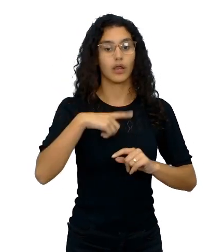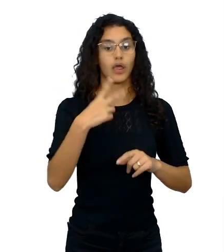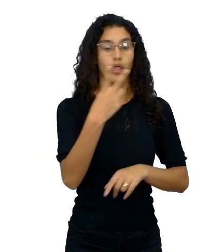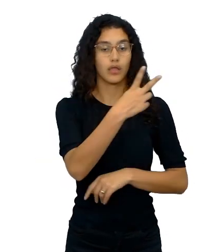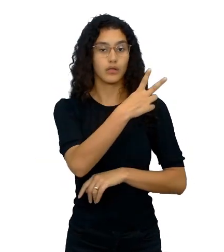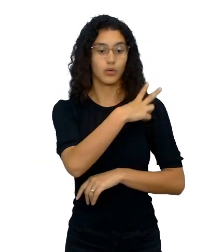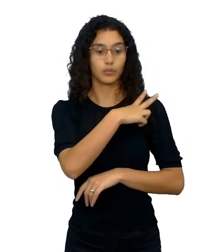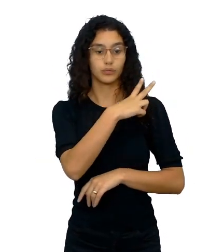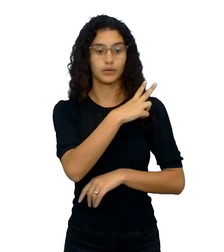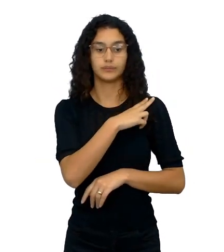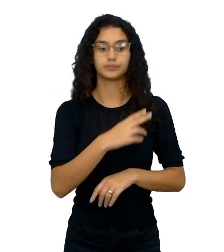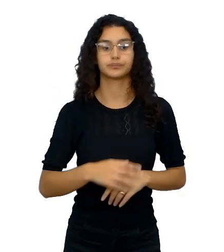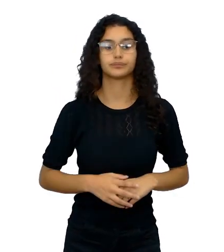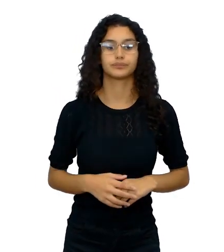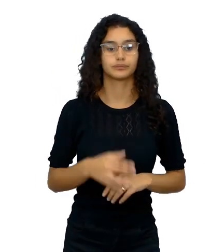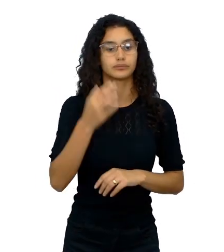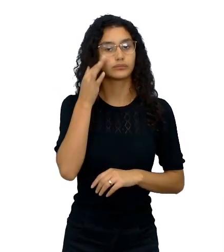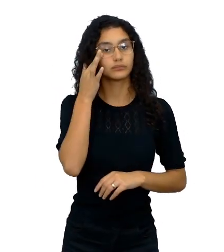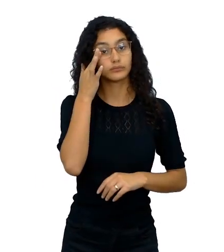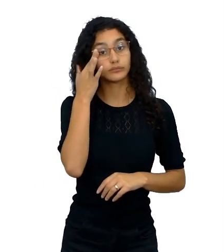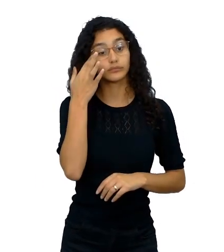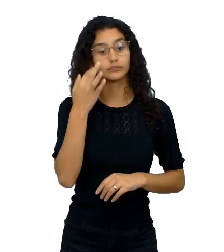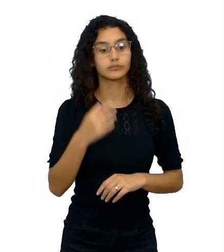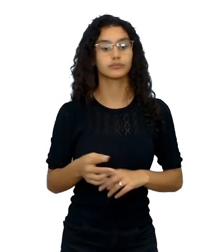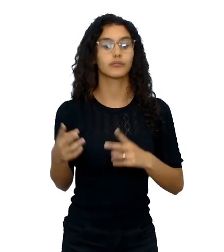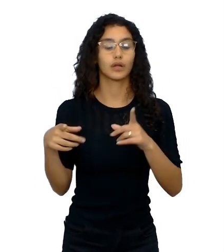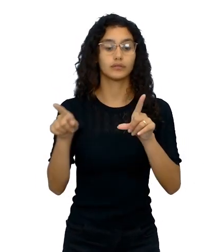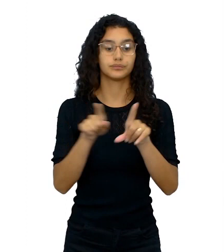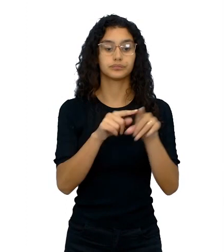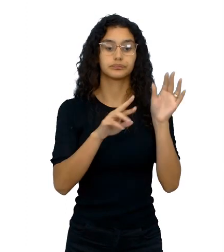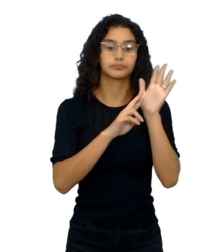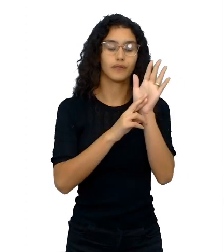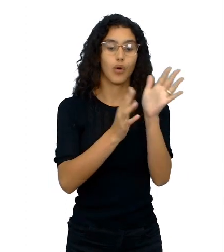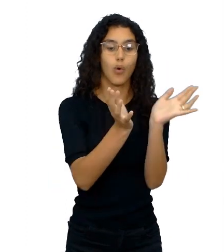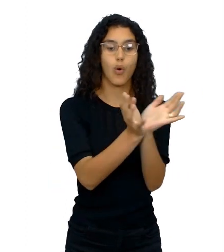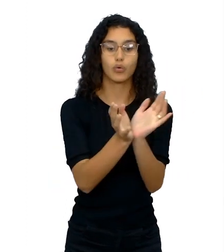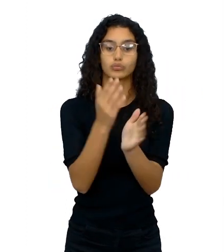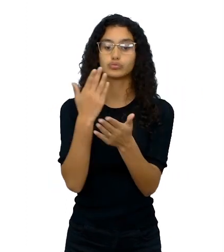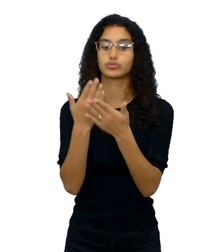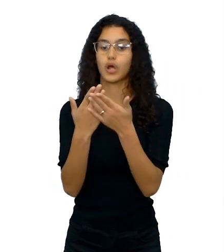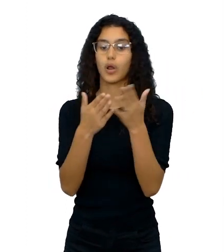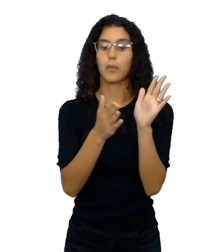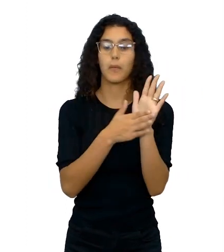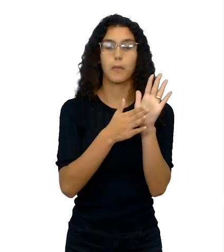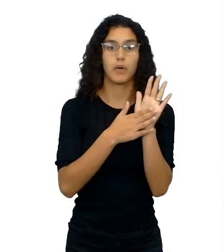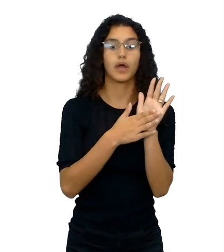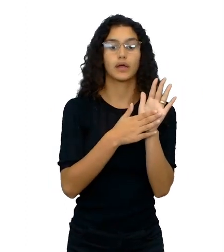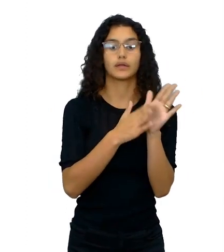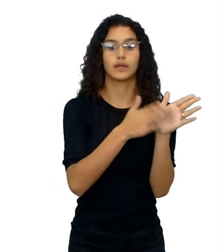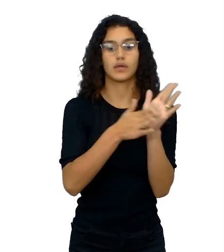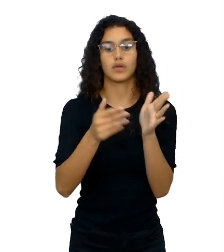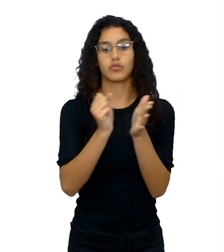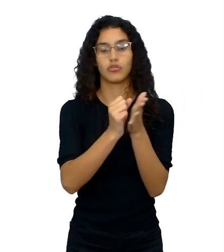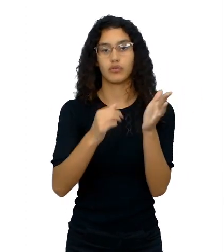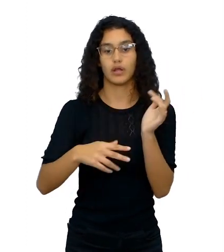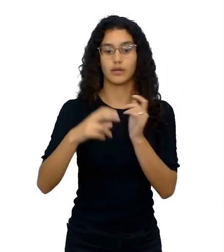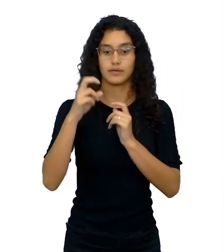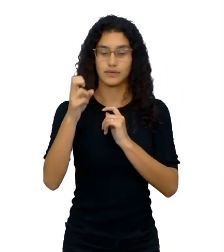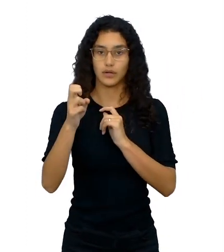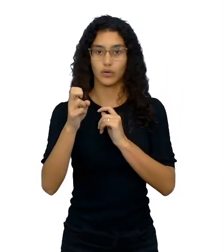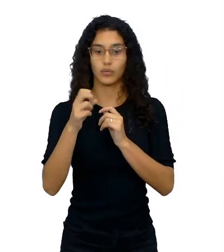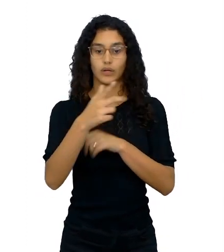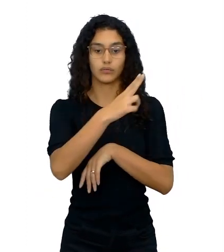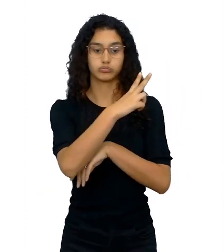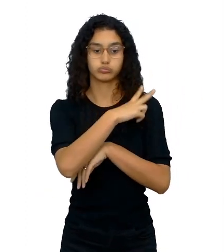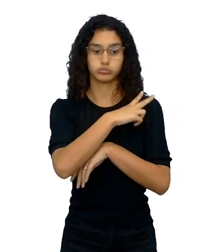segunda série do ensino médio, tá? Vamos ainda apresentar o conjunto de aulas, proposições da sequência de atividade 5, da